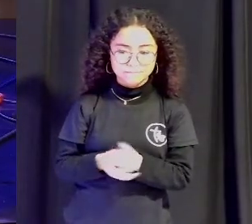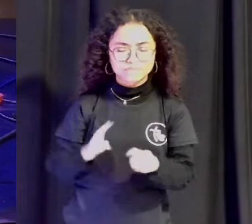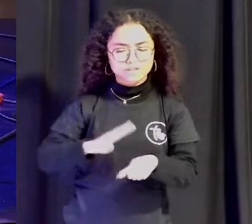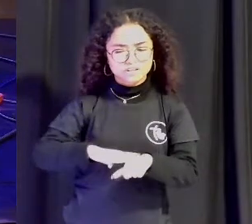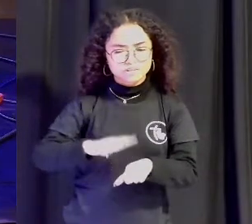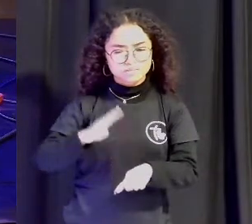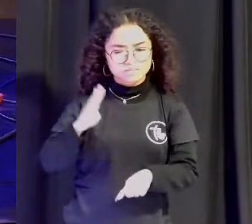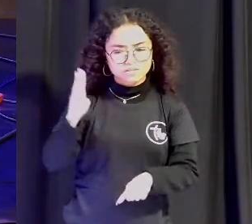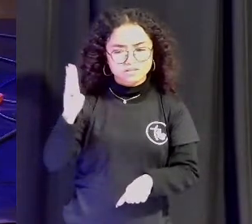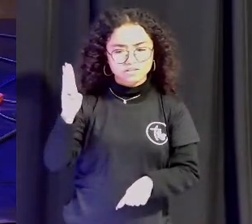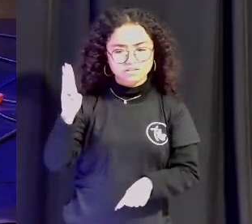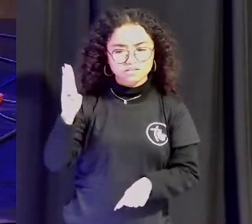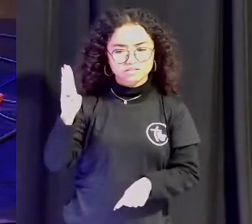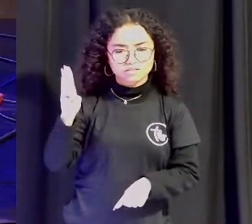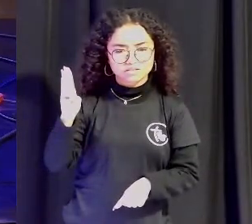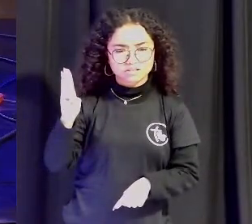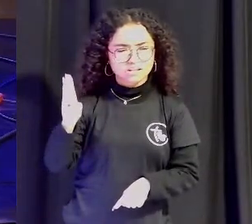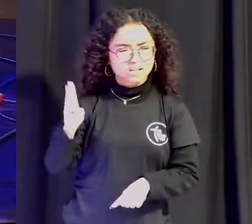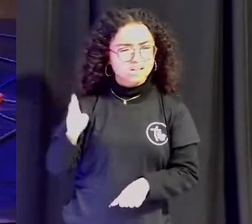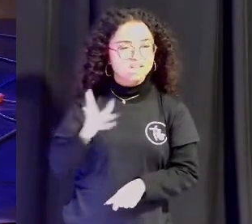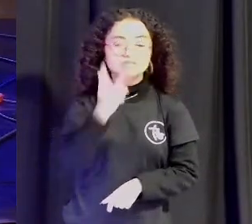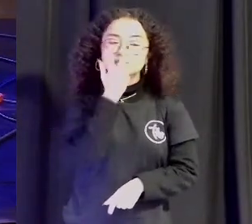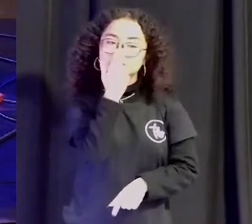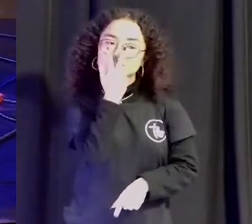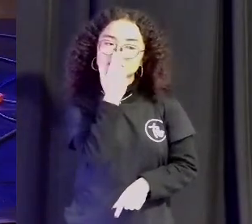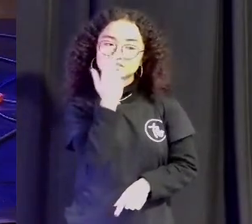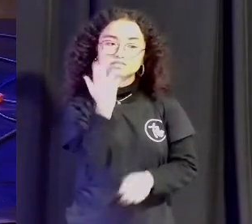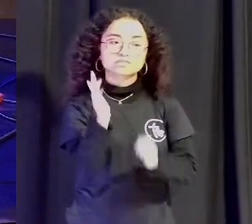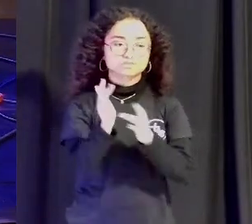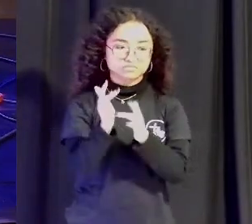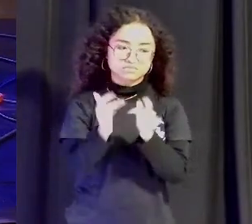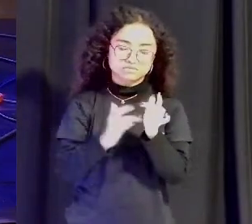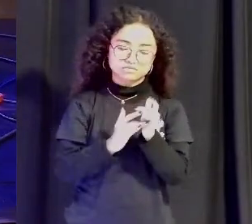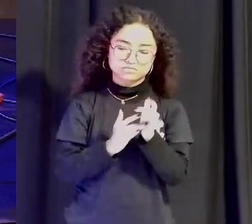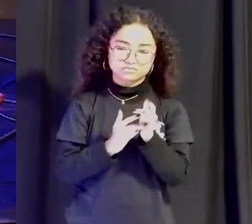mais você vai se parecer com Ele.